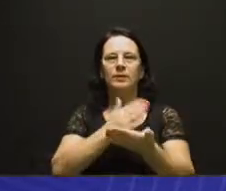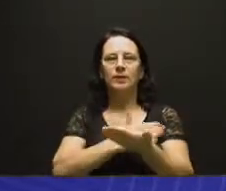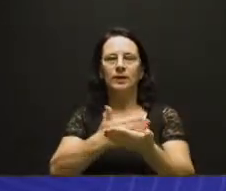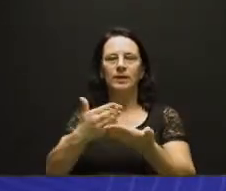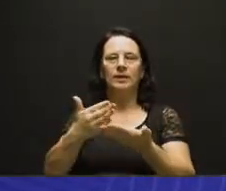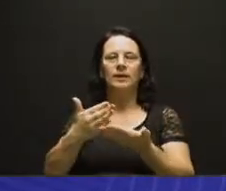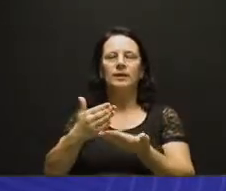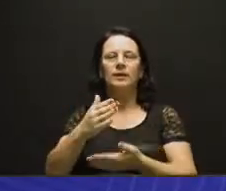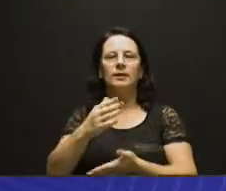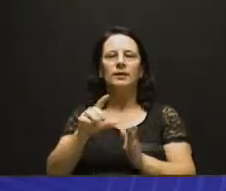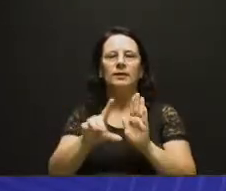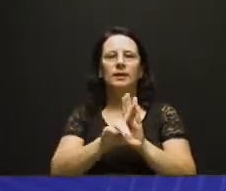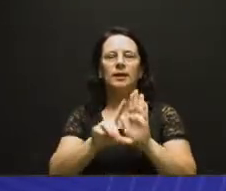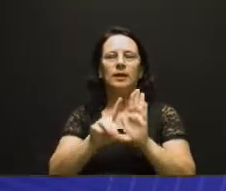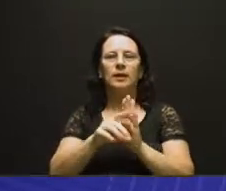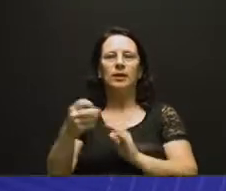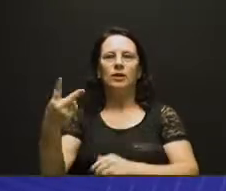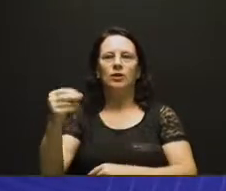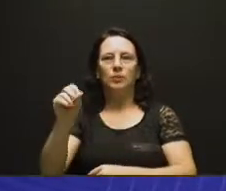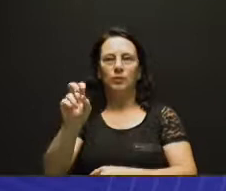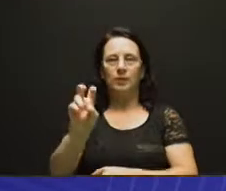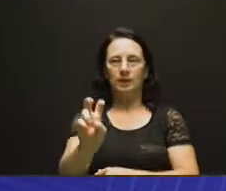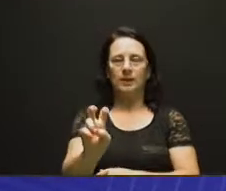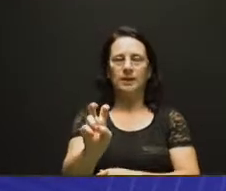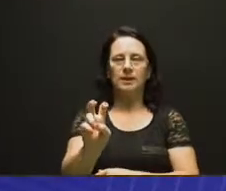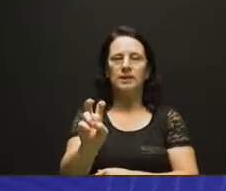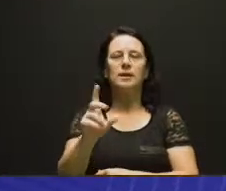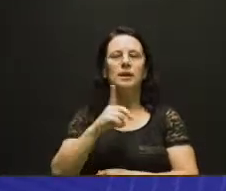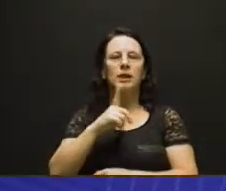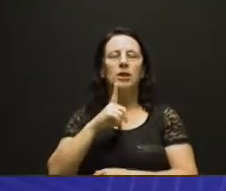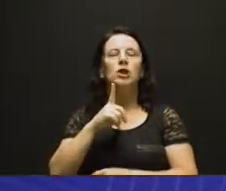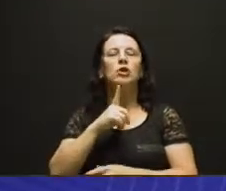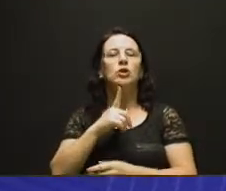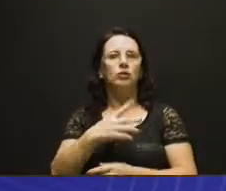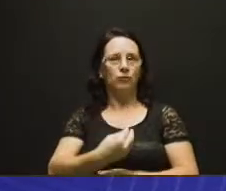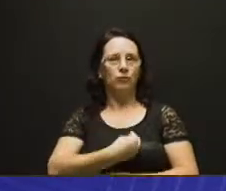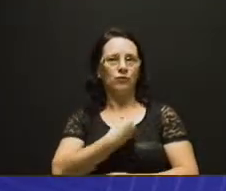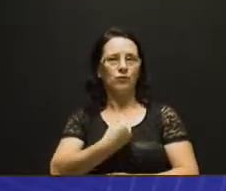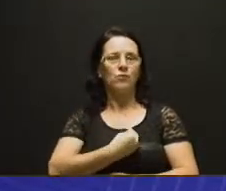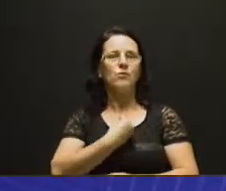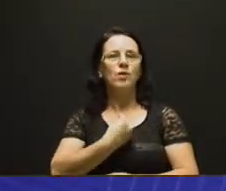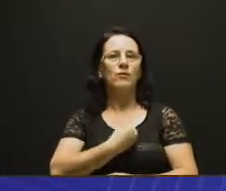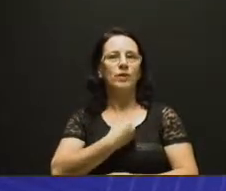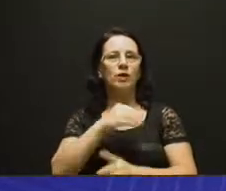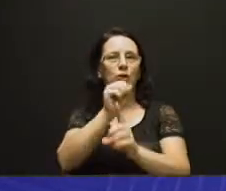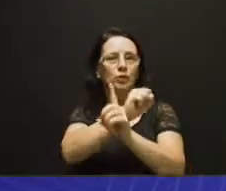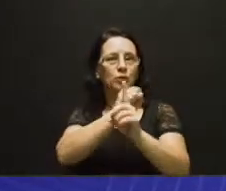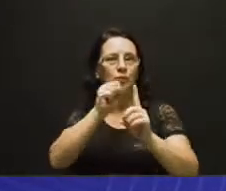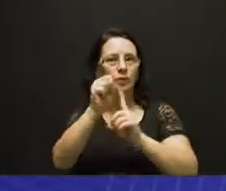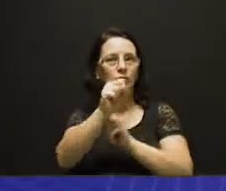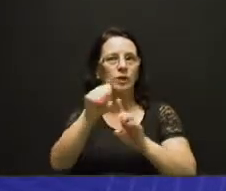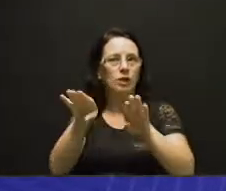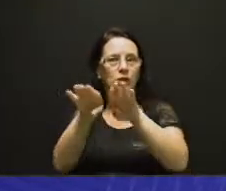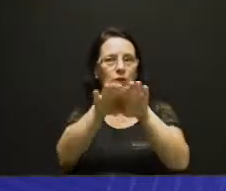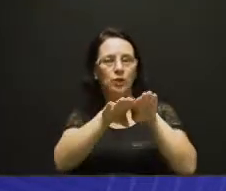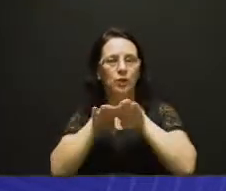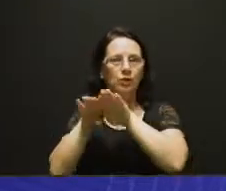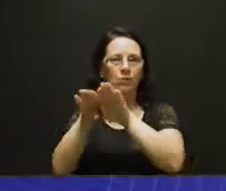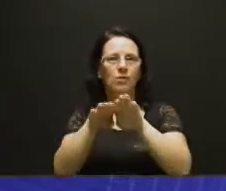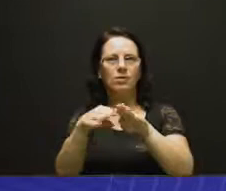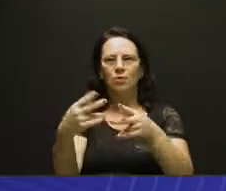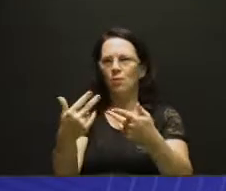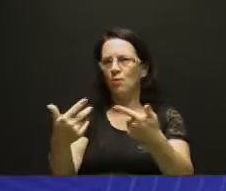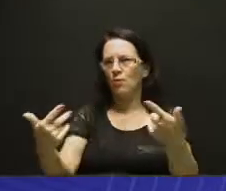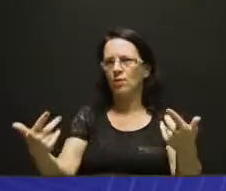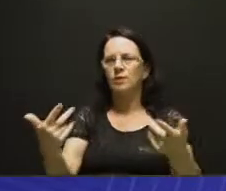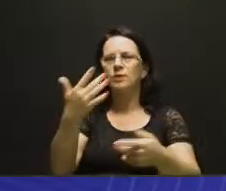3146 2015 é assegurar a vida com dignidade plenitude na sociedade em igualdade de tratamento com as demais pessoas